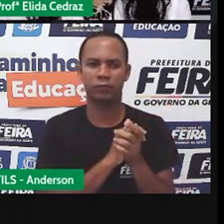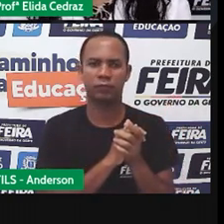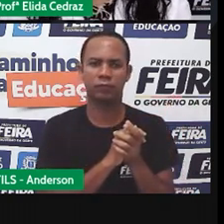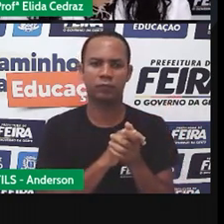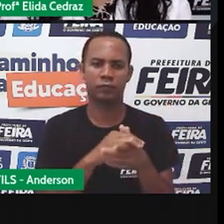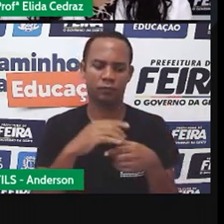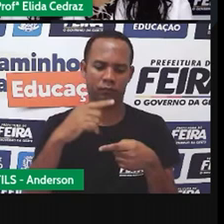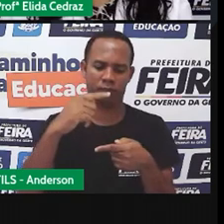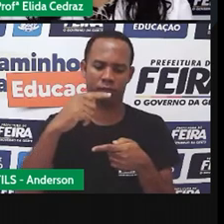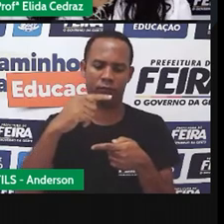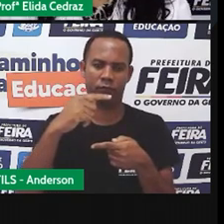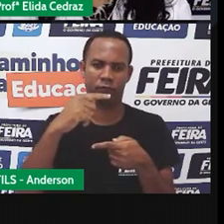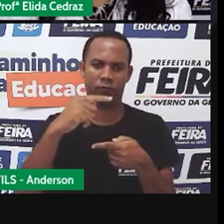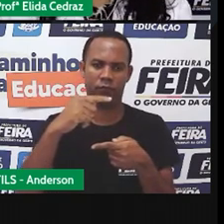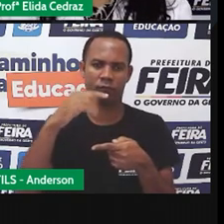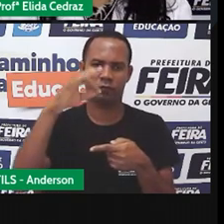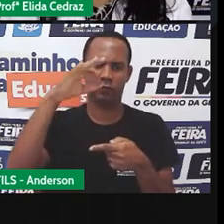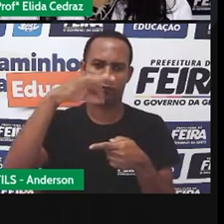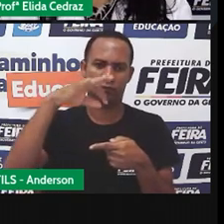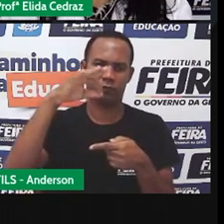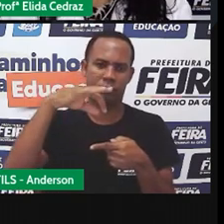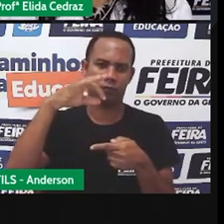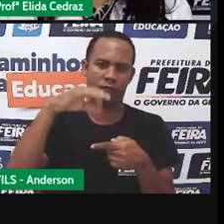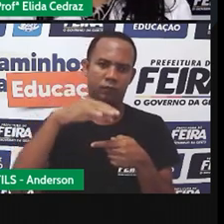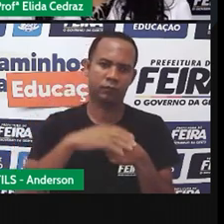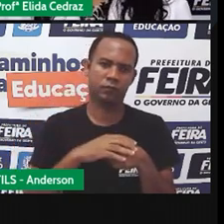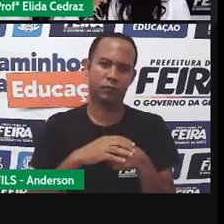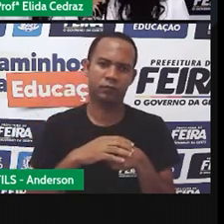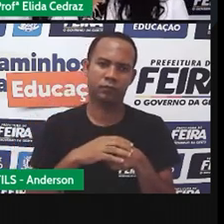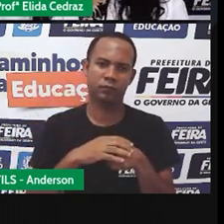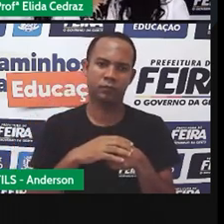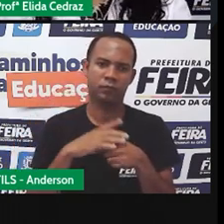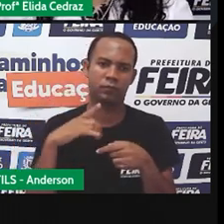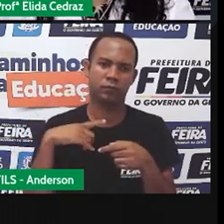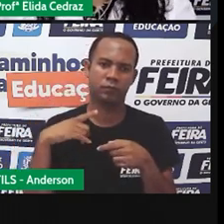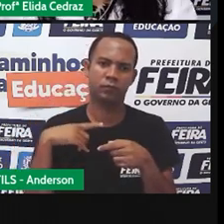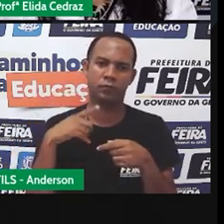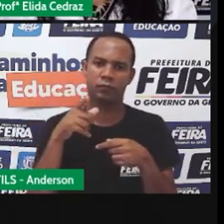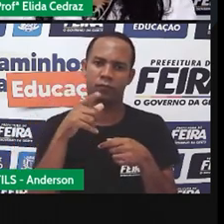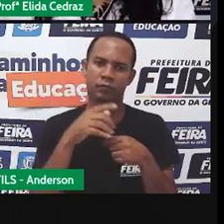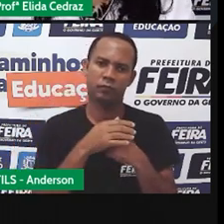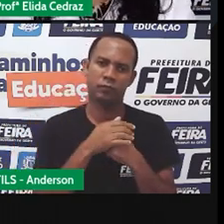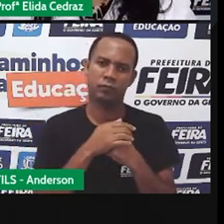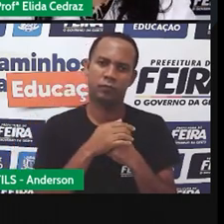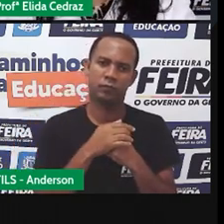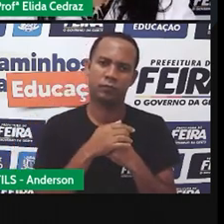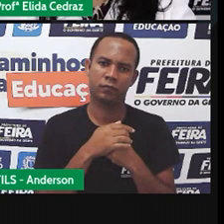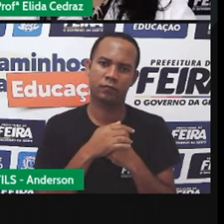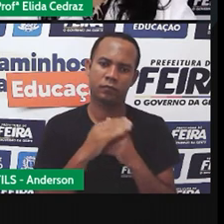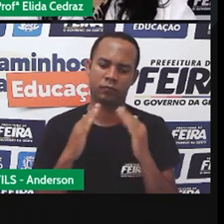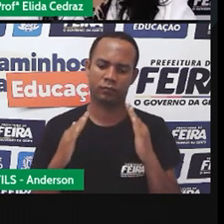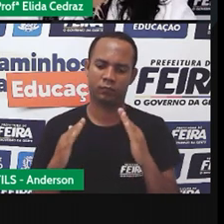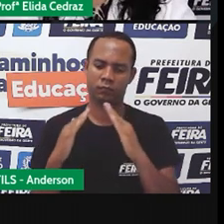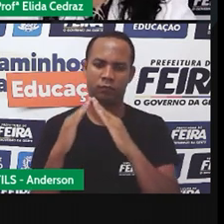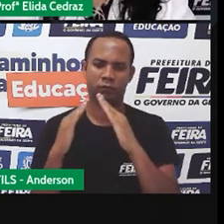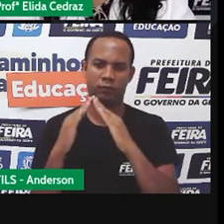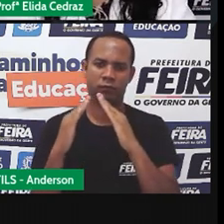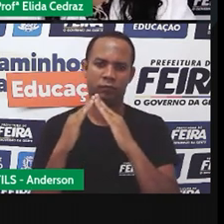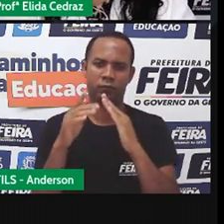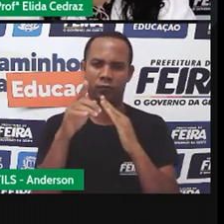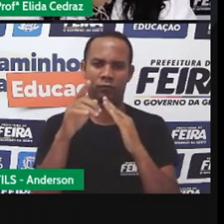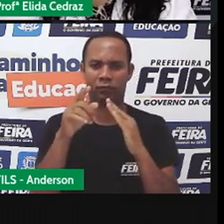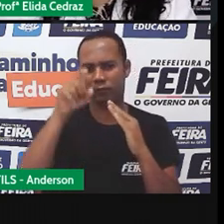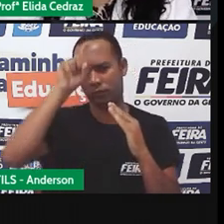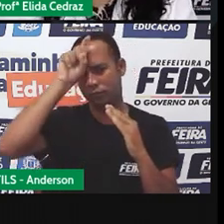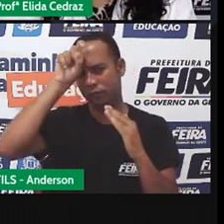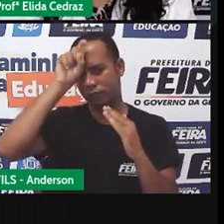um cofrinho de lembrança de aniversário, nós temos as pirâmides do Egito, nós temos